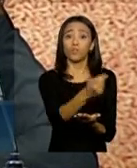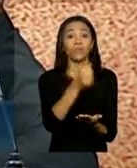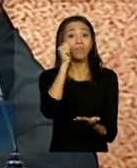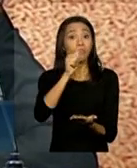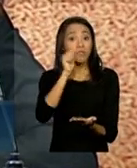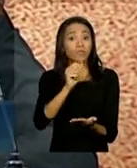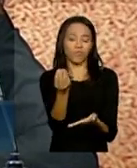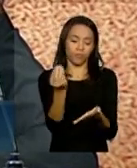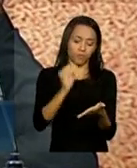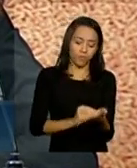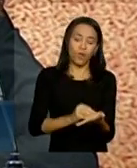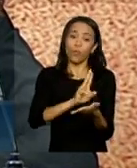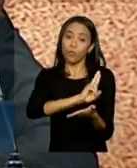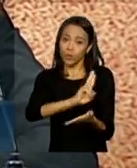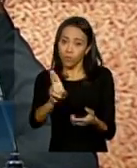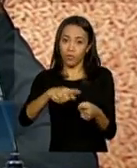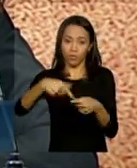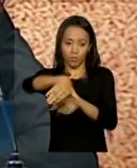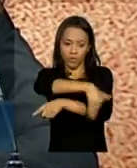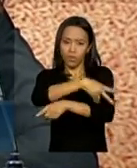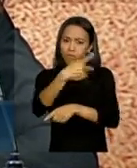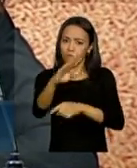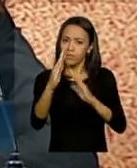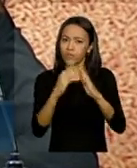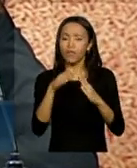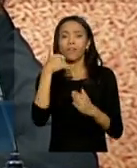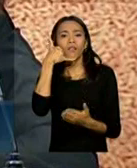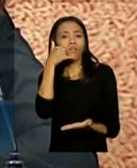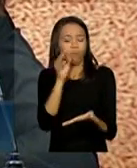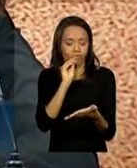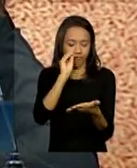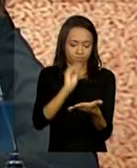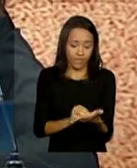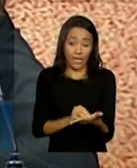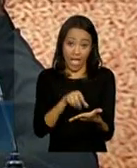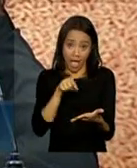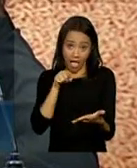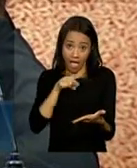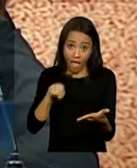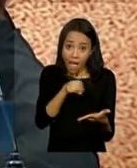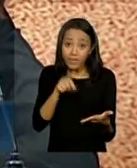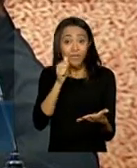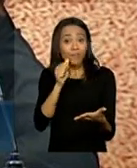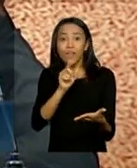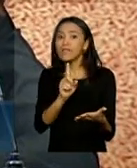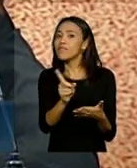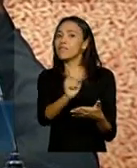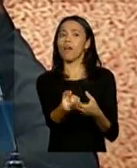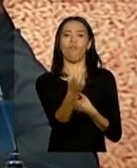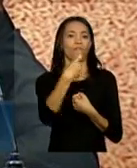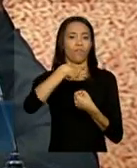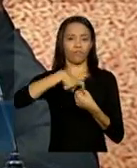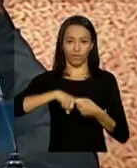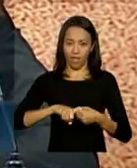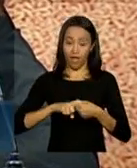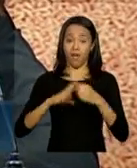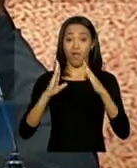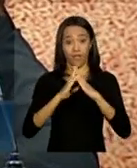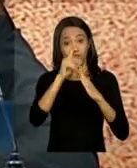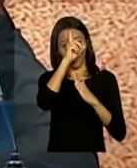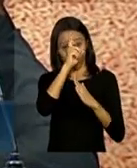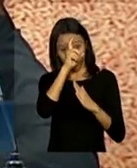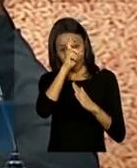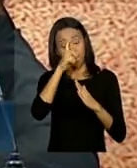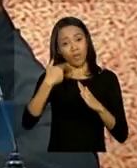identificando nome endereço e telefone e e se essas meninas não voltarem ao posto de saúde que ela foi indicada o